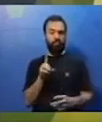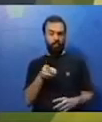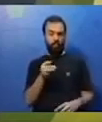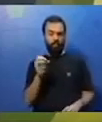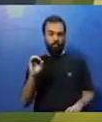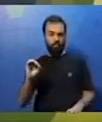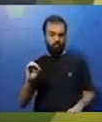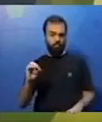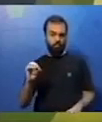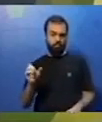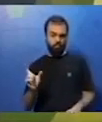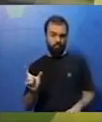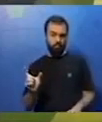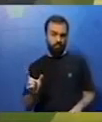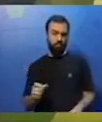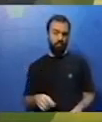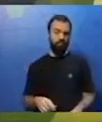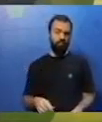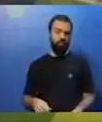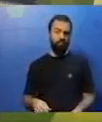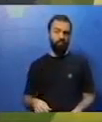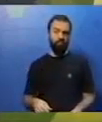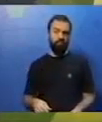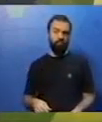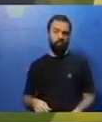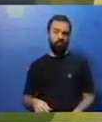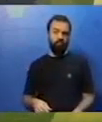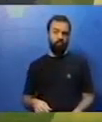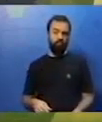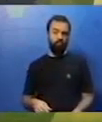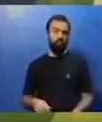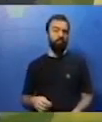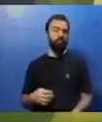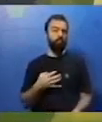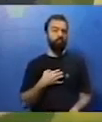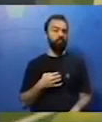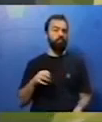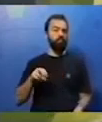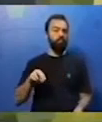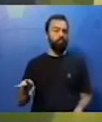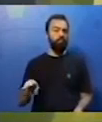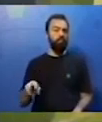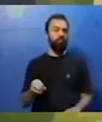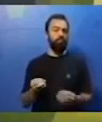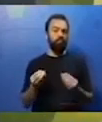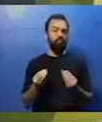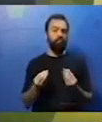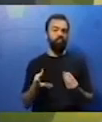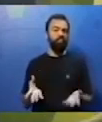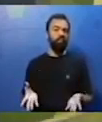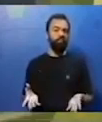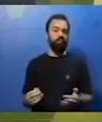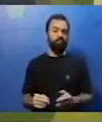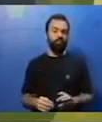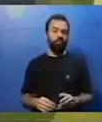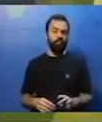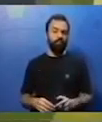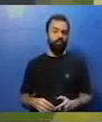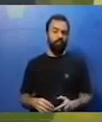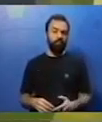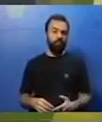3/4 em porcentagem. A outra forma Para quem já domina a divisão,